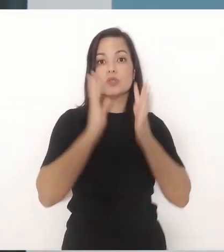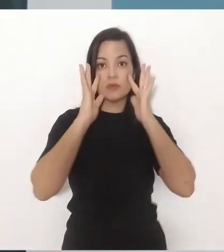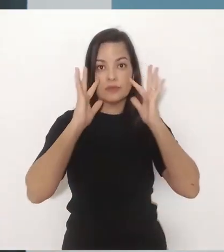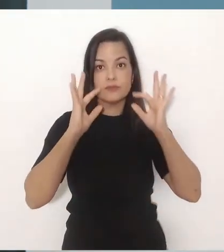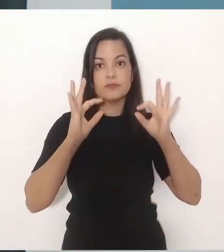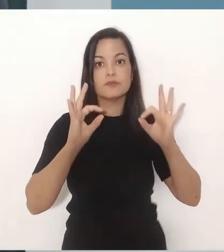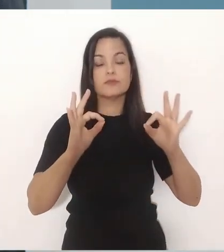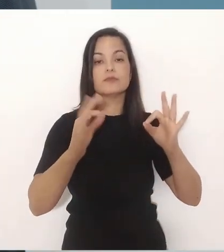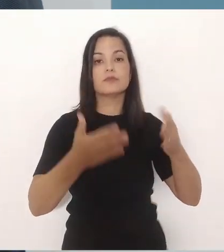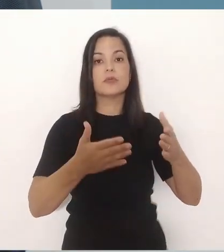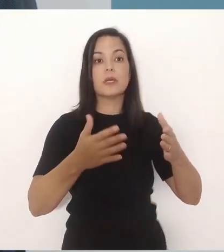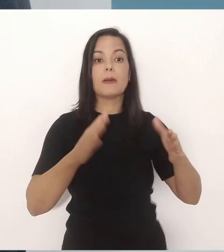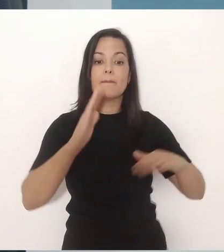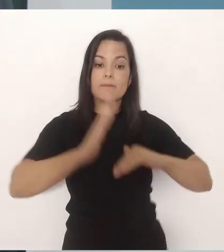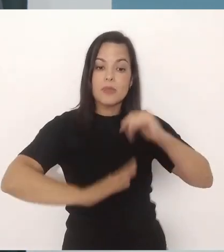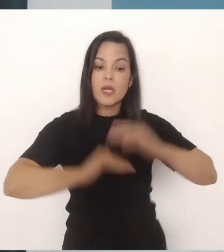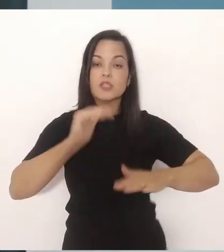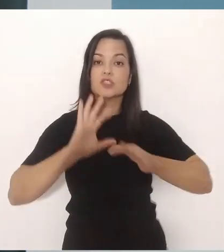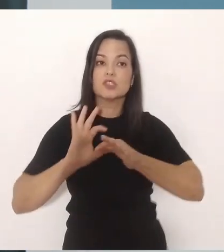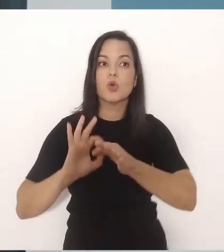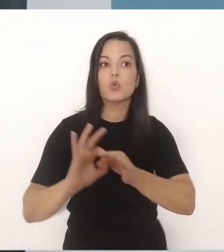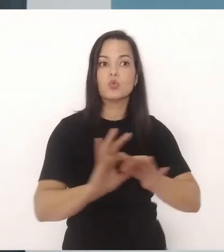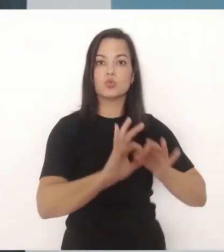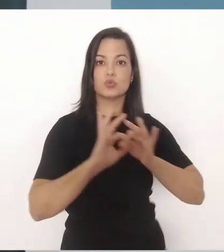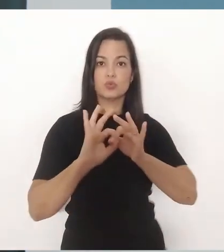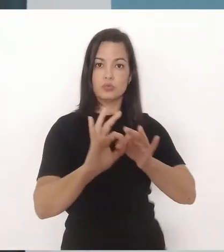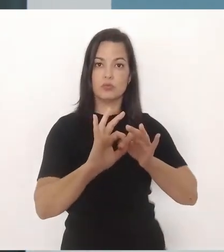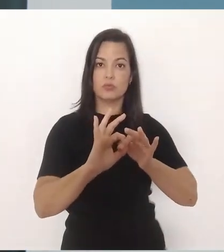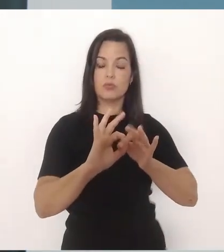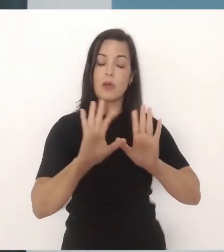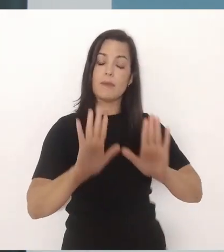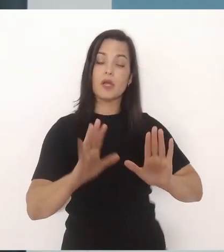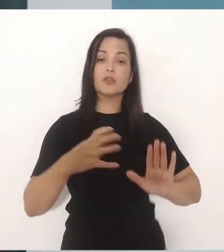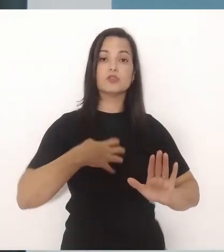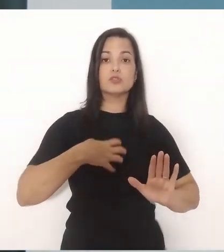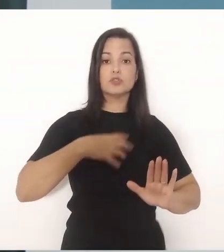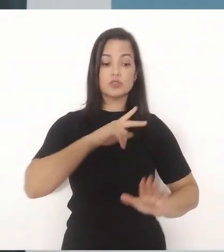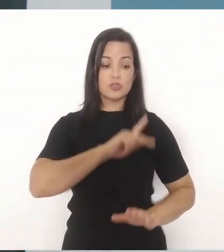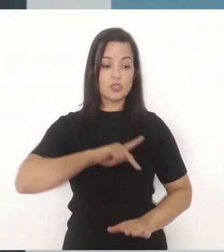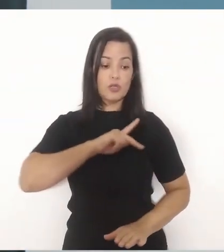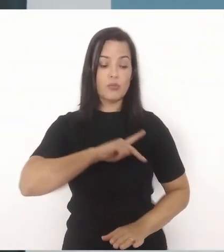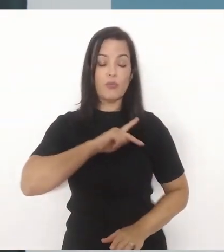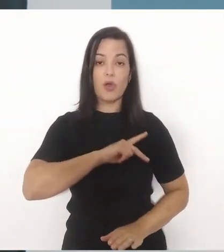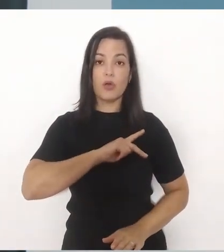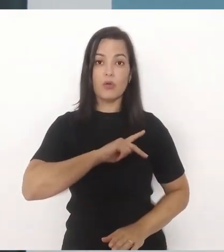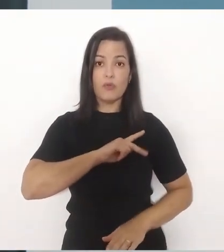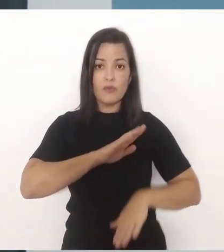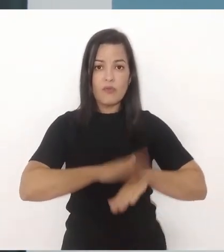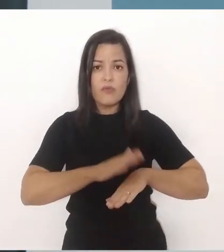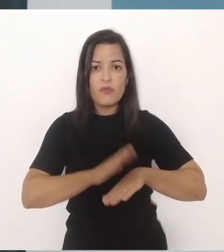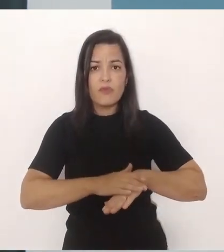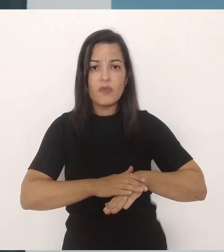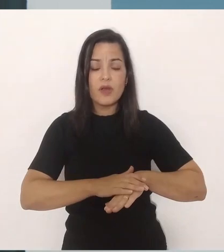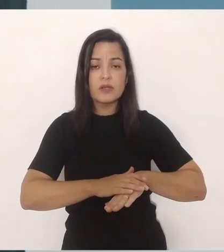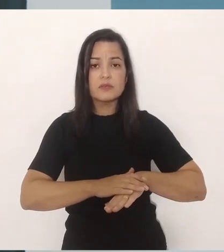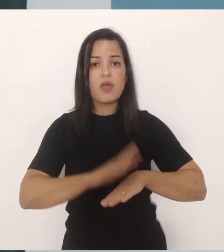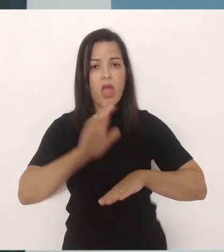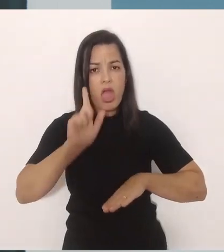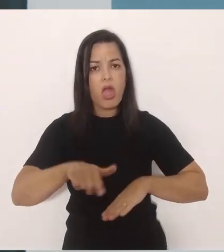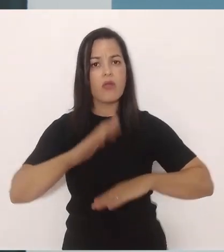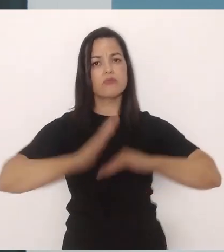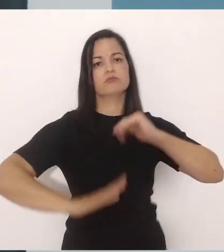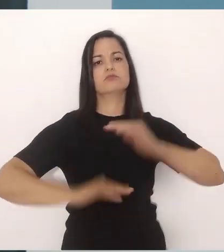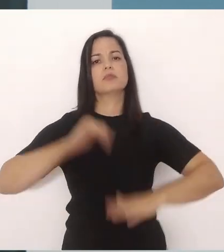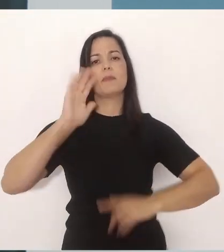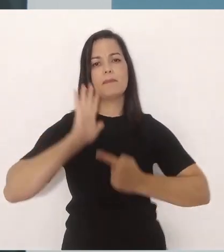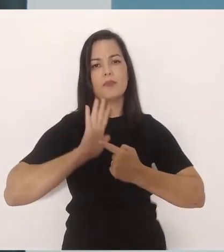em unidade. No entanto, a maneira de Paulo aplicar isso é muito prática de fato. Então ele diz